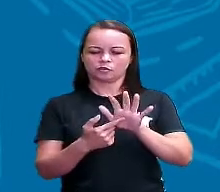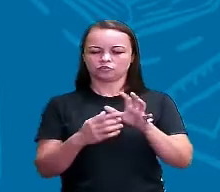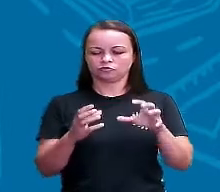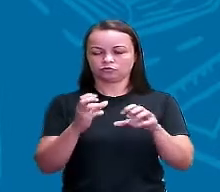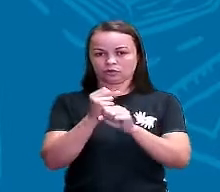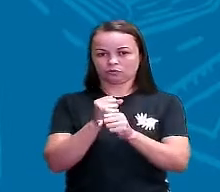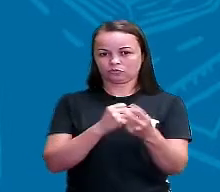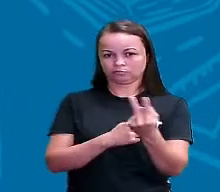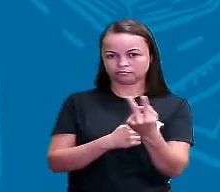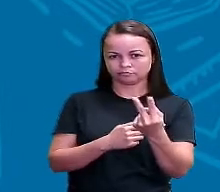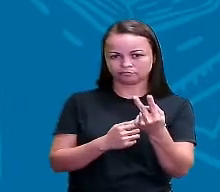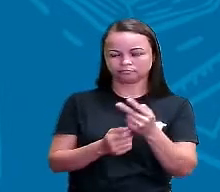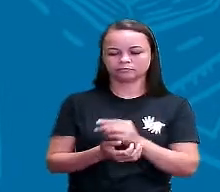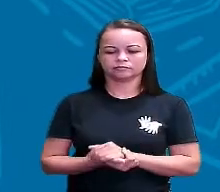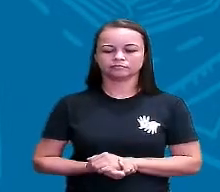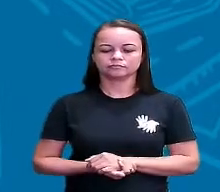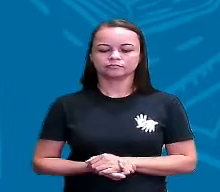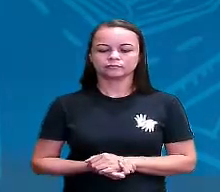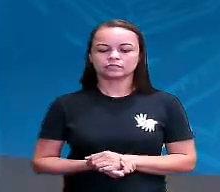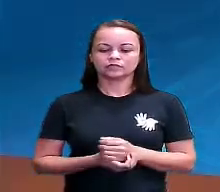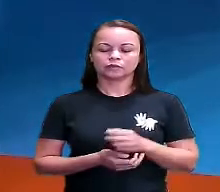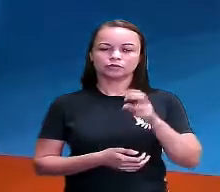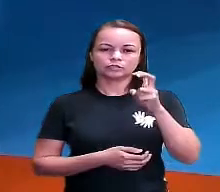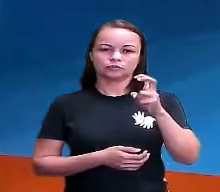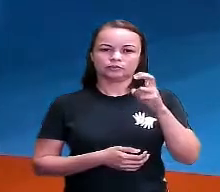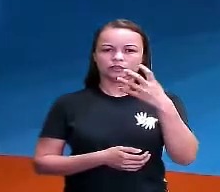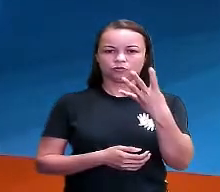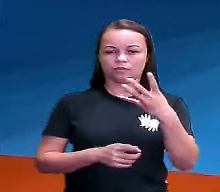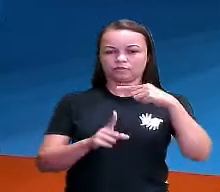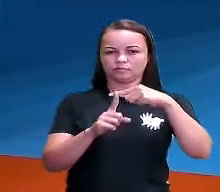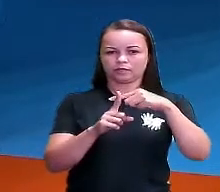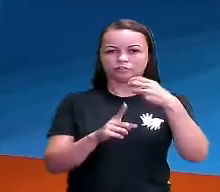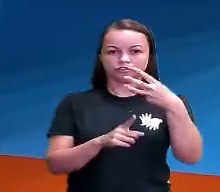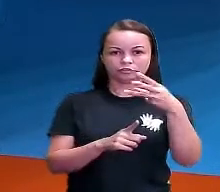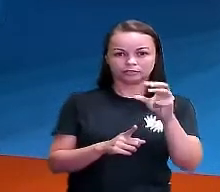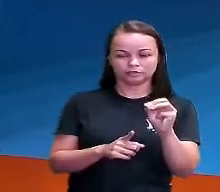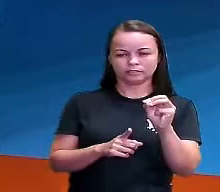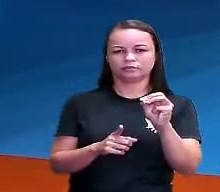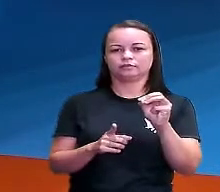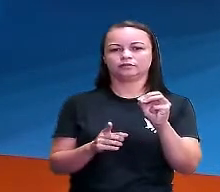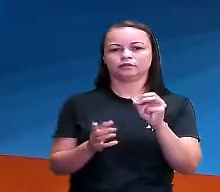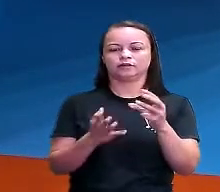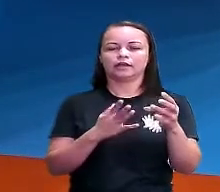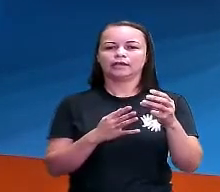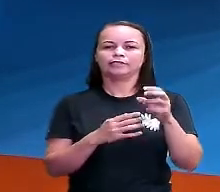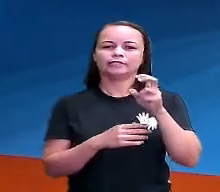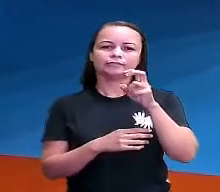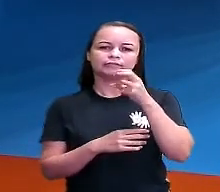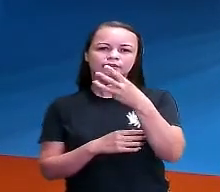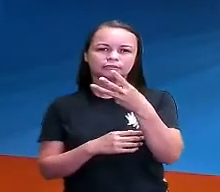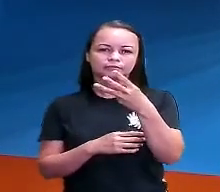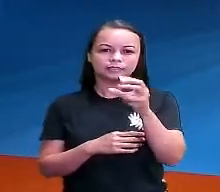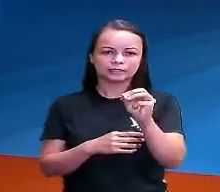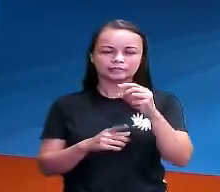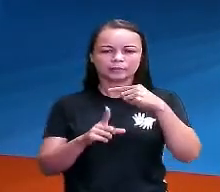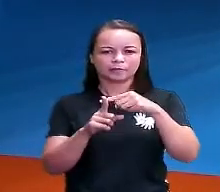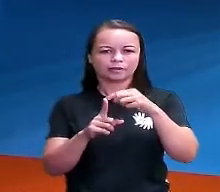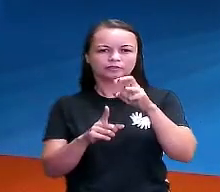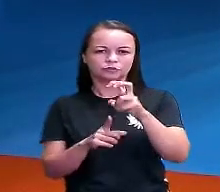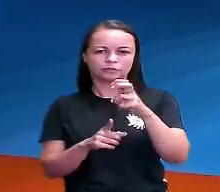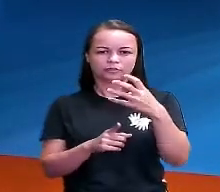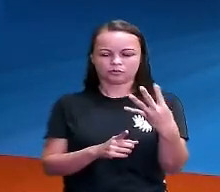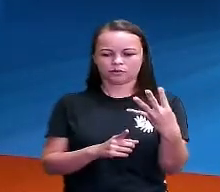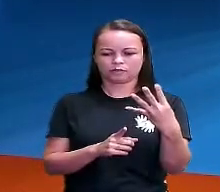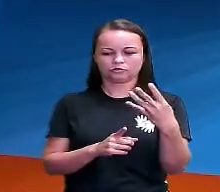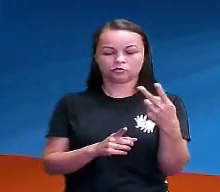cálculos. Presta atenção. 54 mais 30 e 30 mais 54. Todas